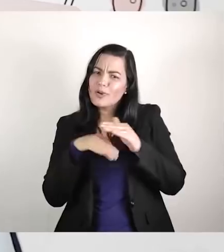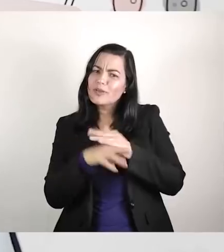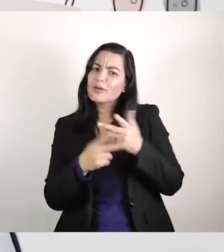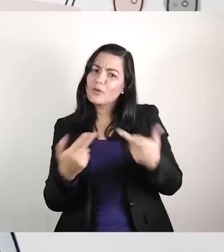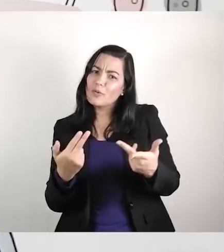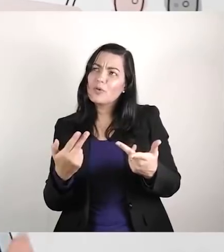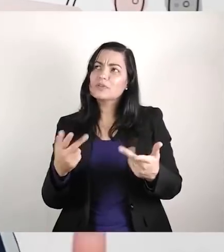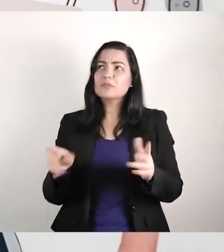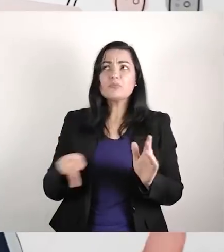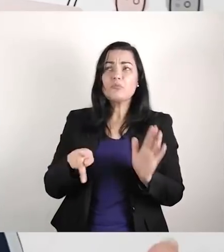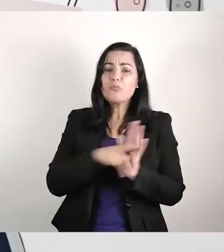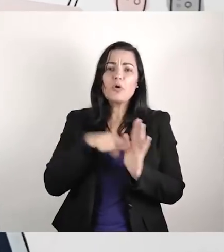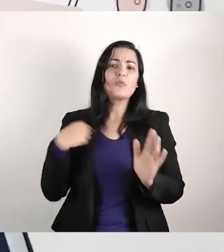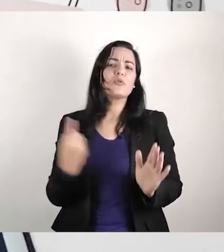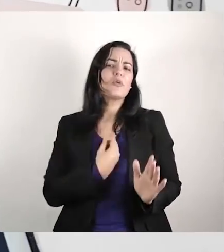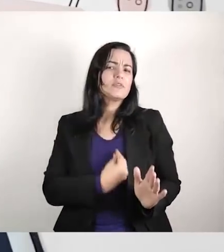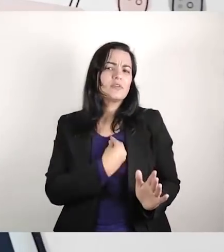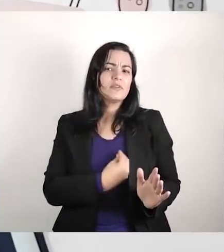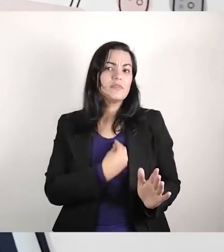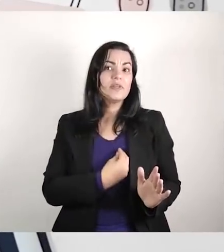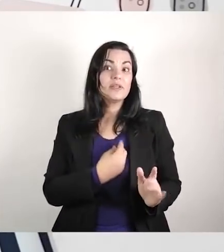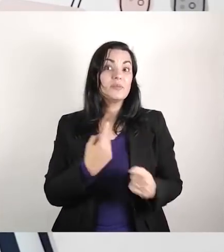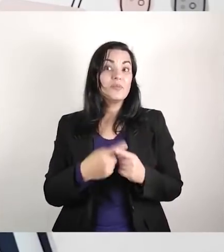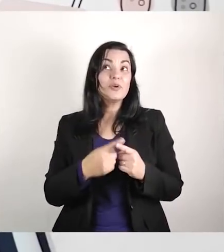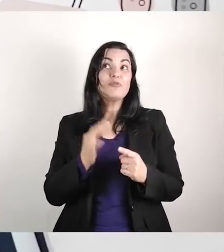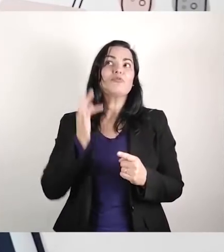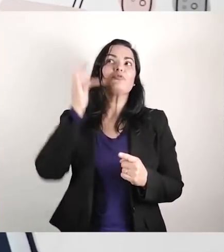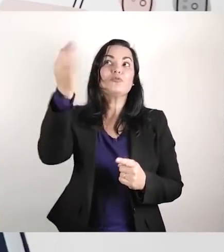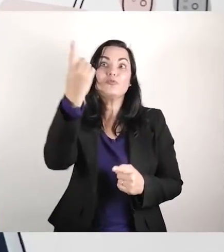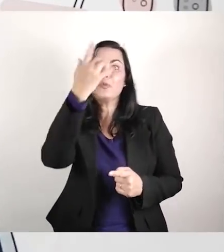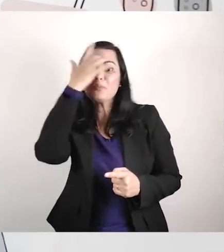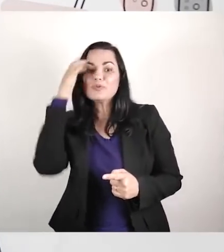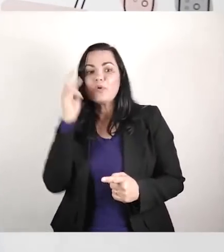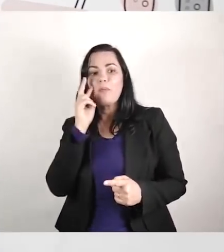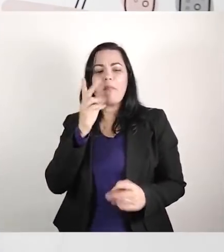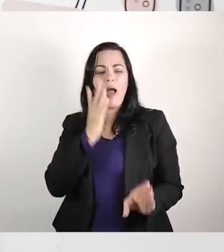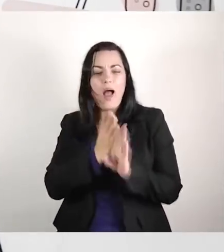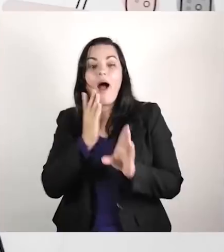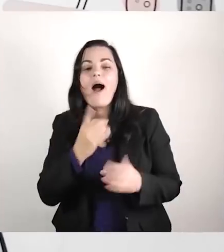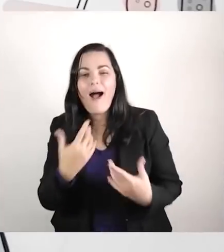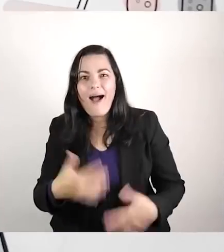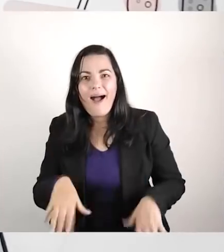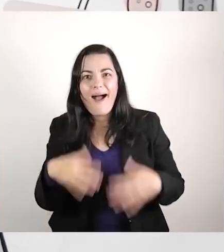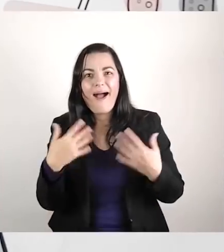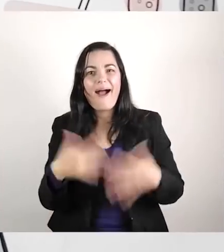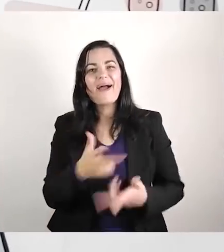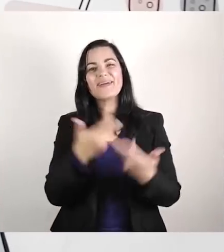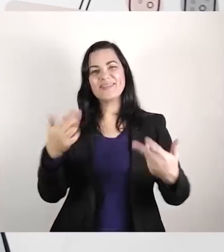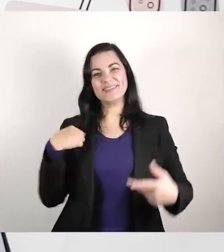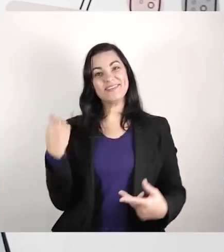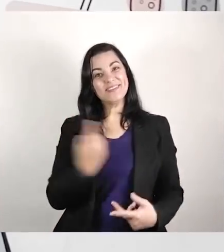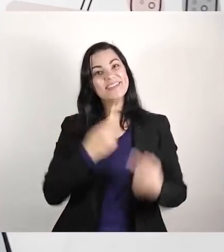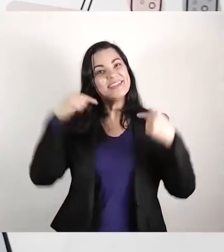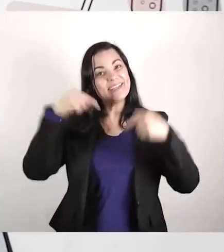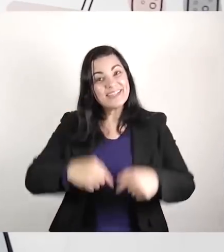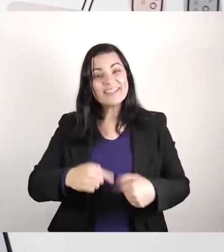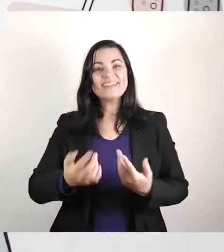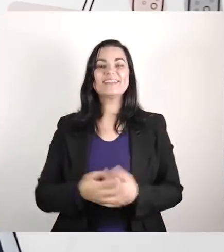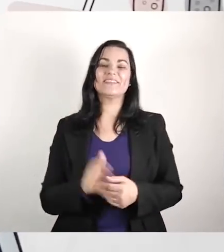nossa vida para um possível morador do futuro encontrar e descobrir tudo que nós fazíamos por